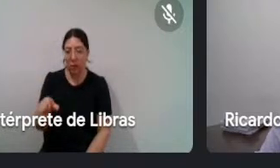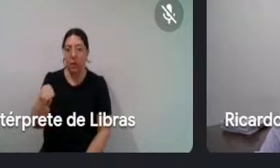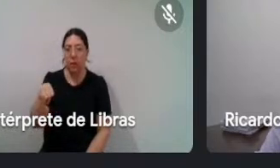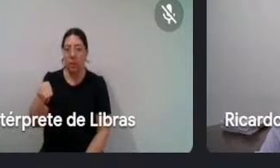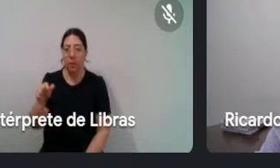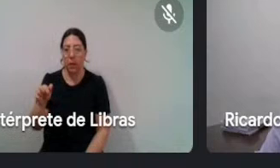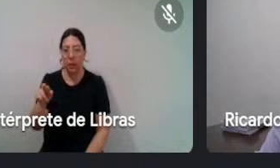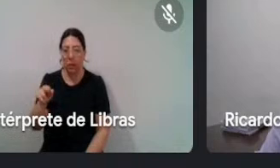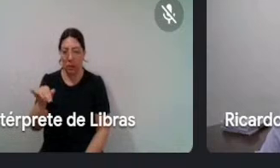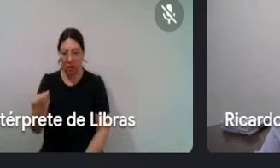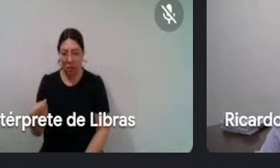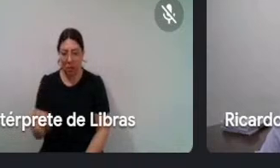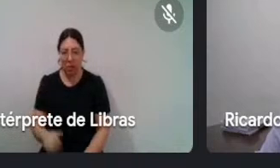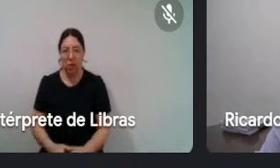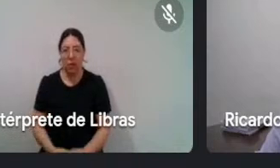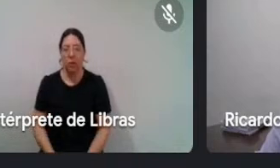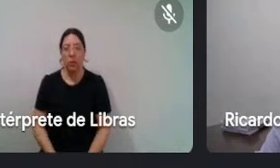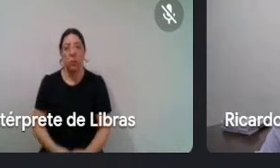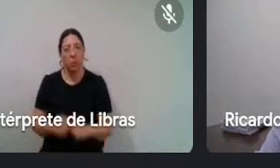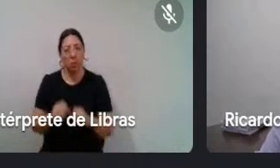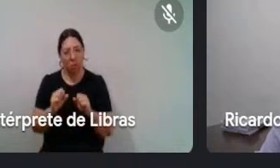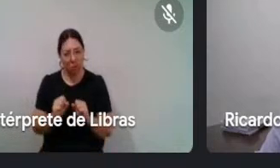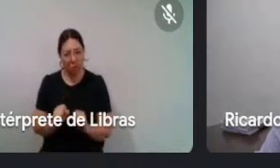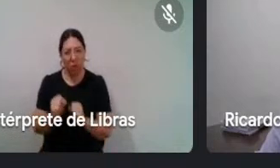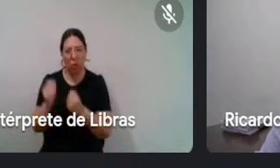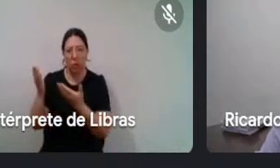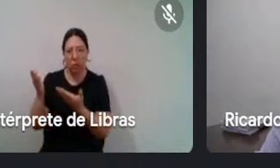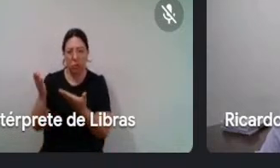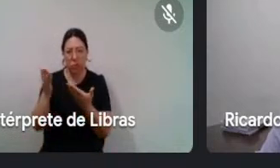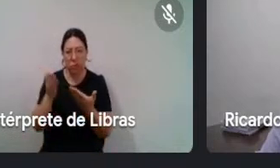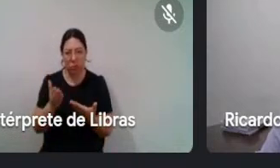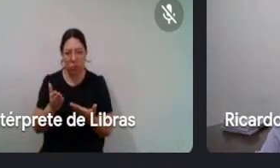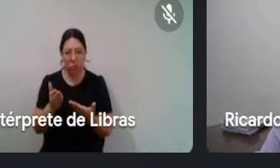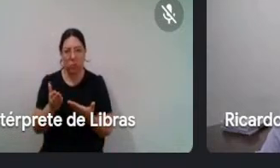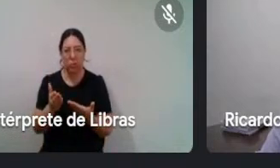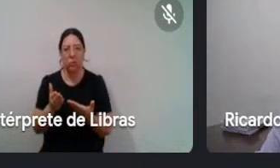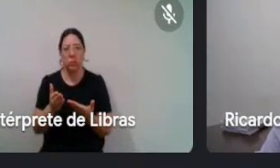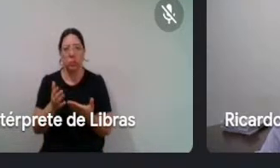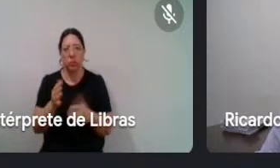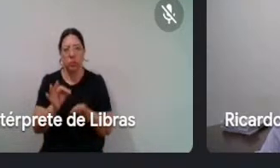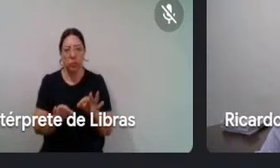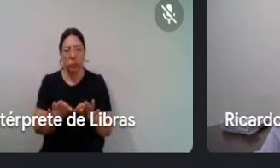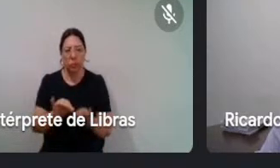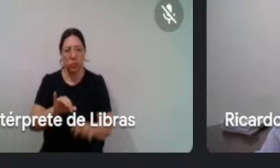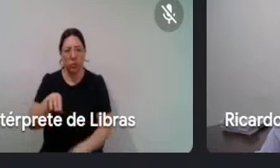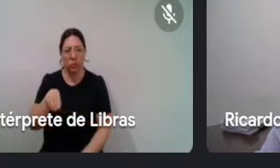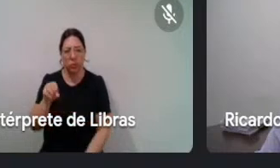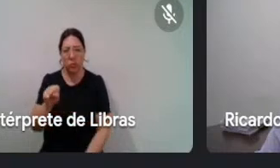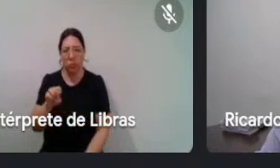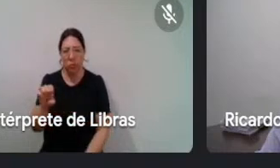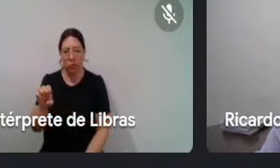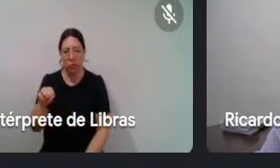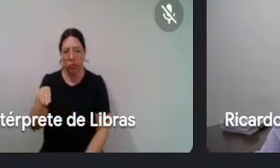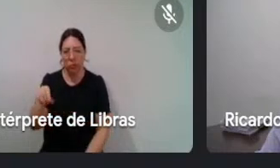Ricardo Raag. Com a palavra, então, o doutor José Márcio da Silveira e Silva.